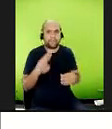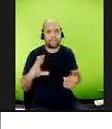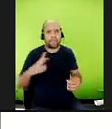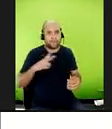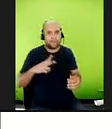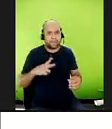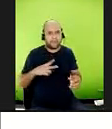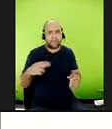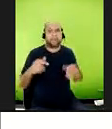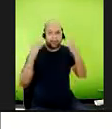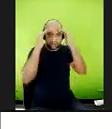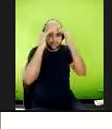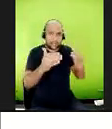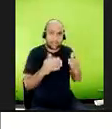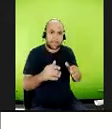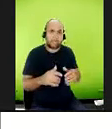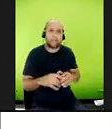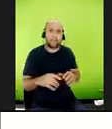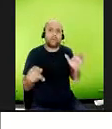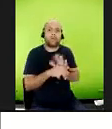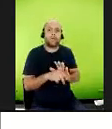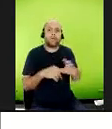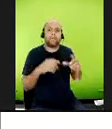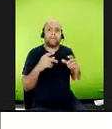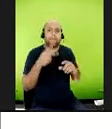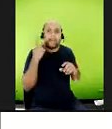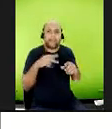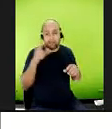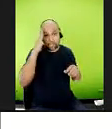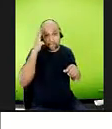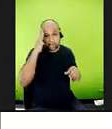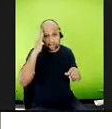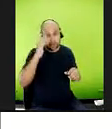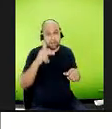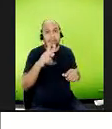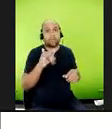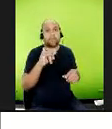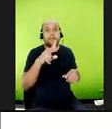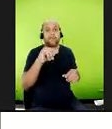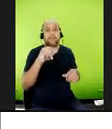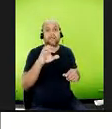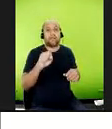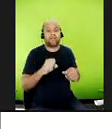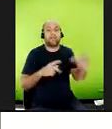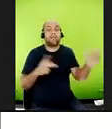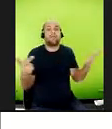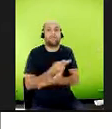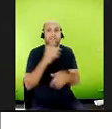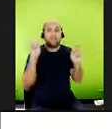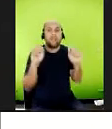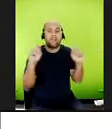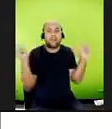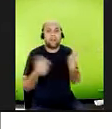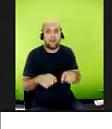interseccionalidade Olha o respeito ao lugar de fala olha o entendimento dos privilégios que podem ocorrer nesse nessa confusão toda